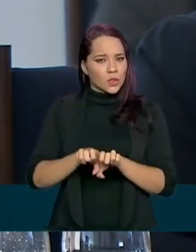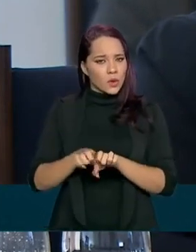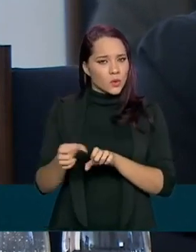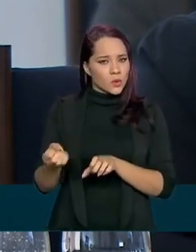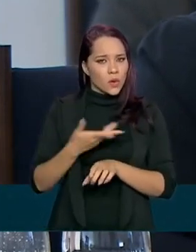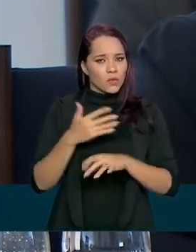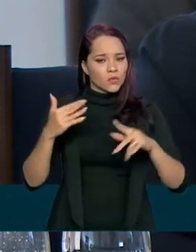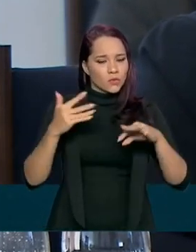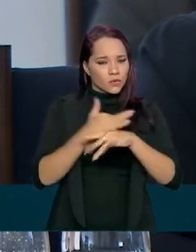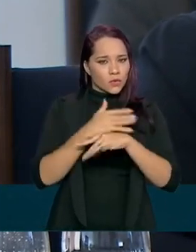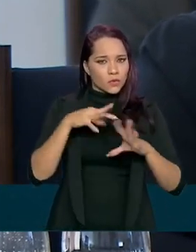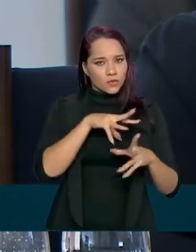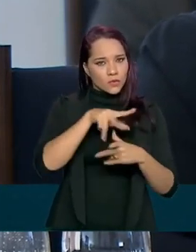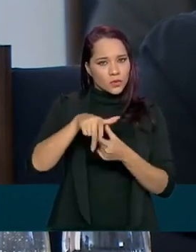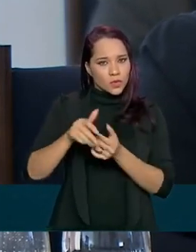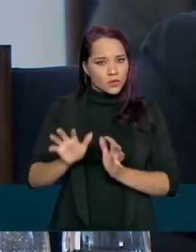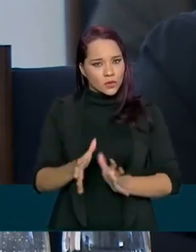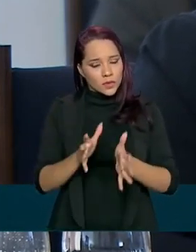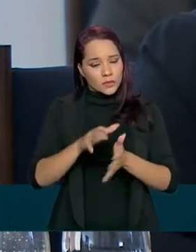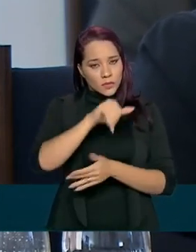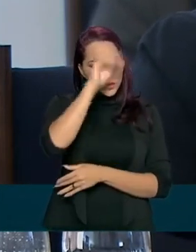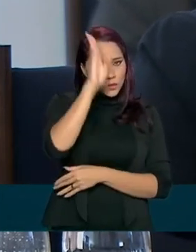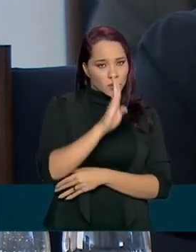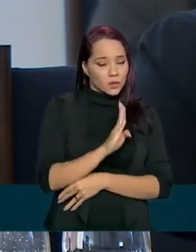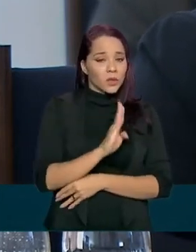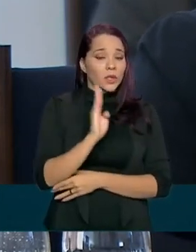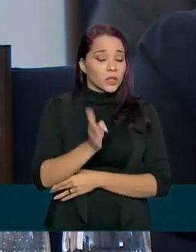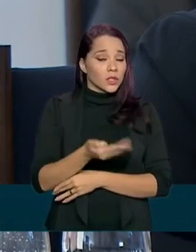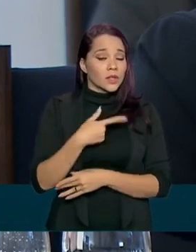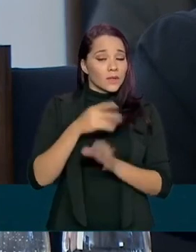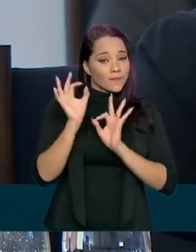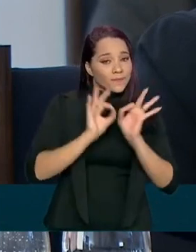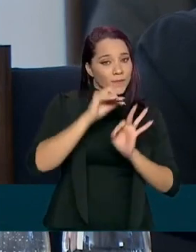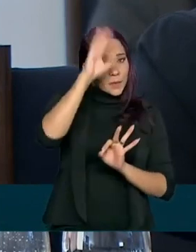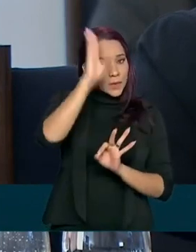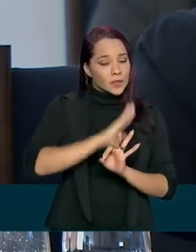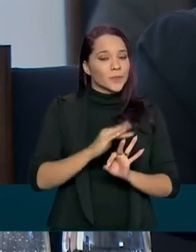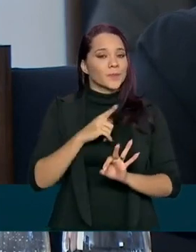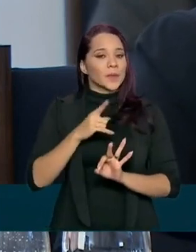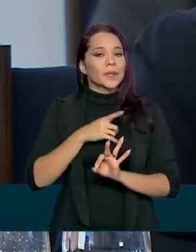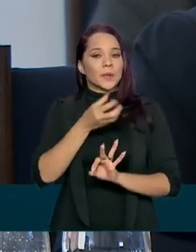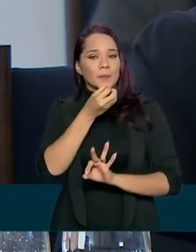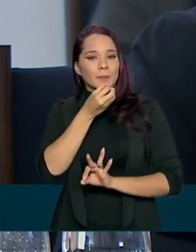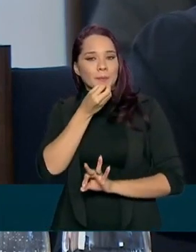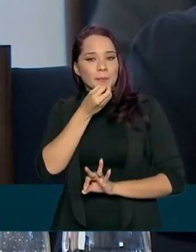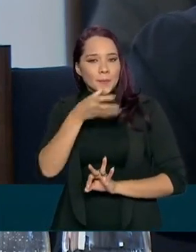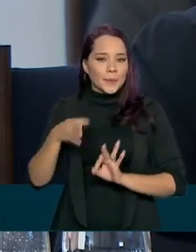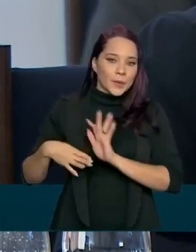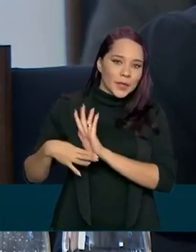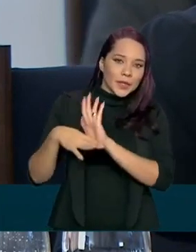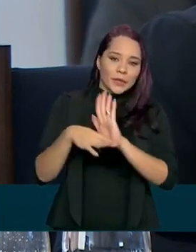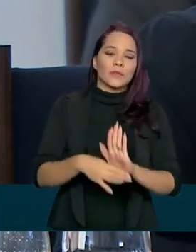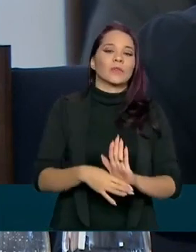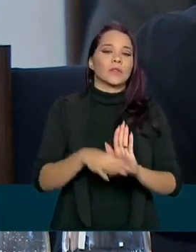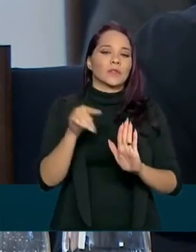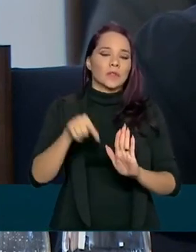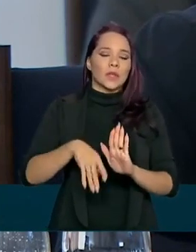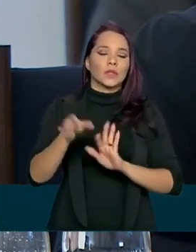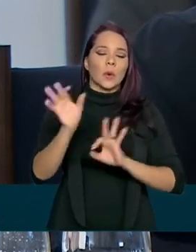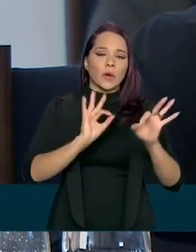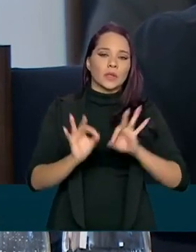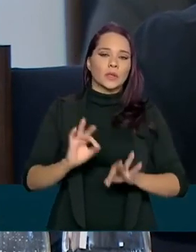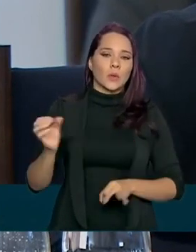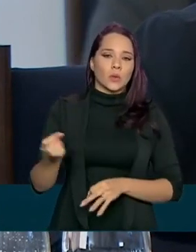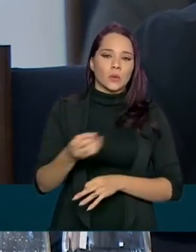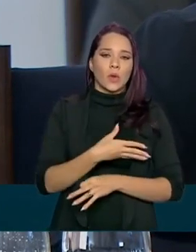dos fluxos mundiais de investimentos e o brasil nós estamos nos preparando o brasil para se beneficiar intensamente dessa reorganização